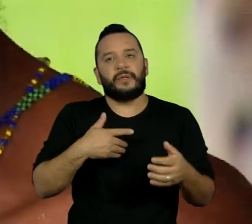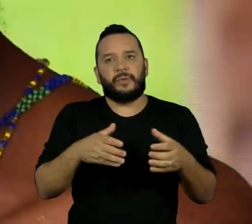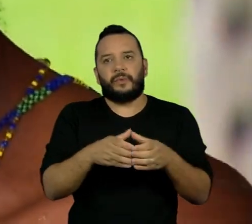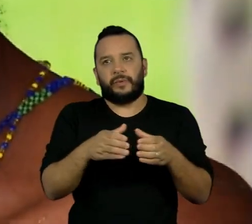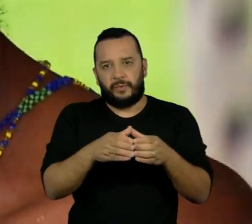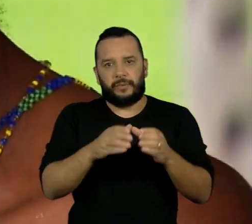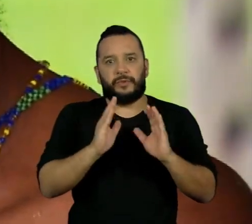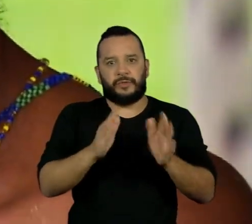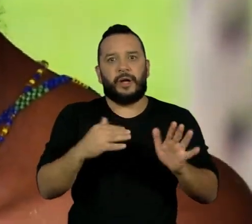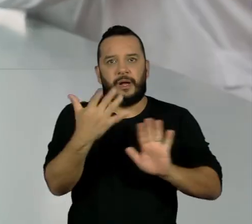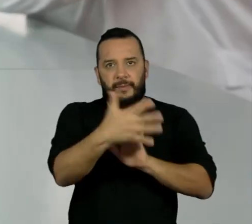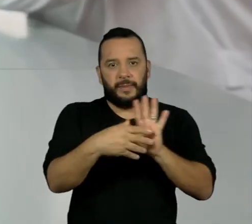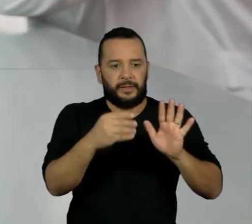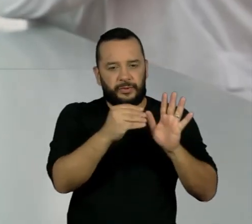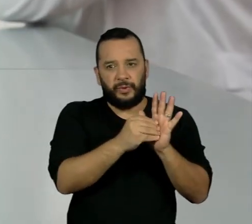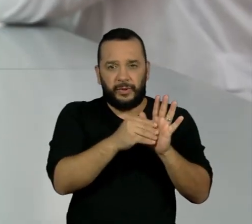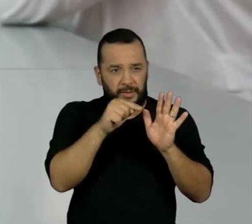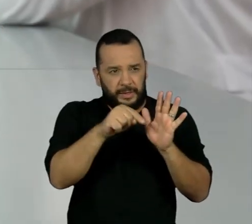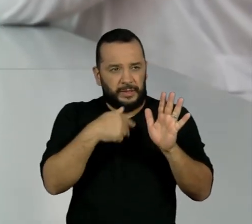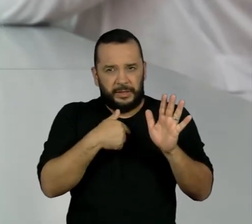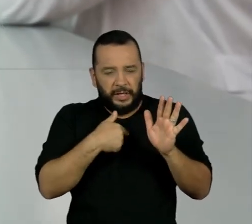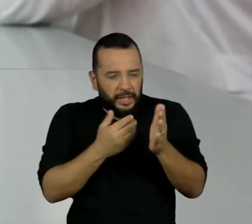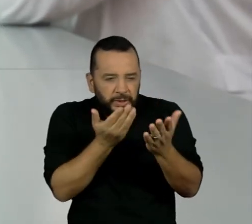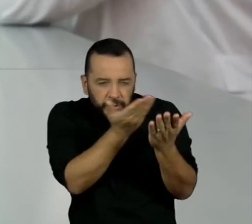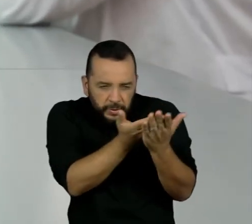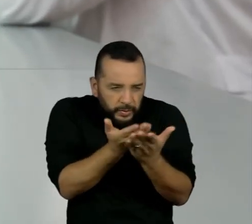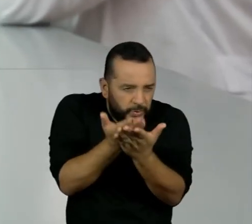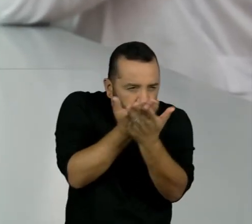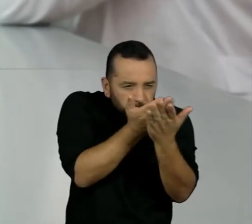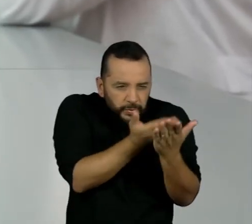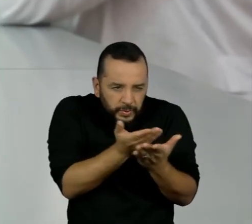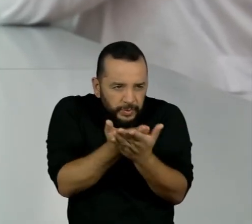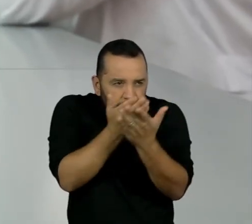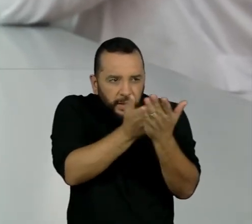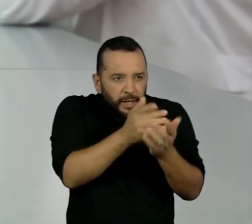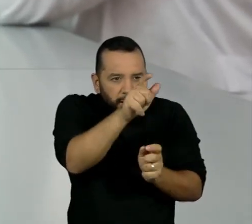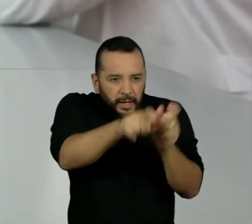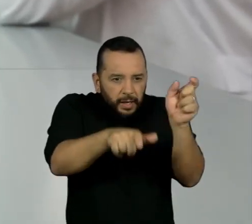povos originários e o conhecimento científico.